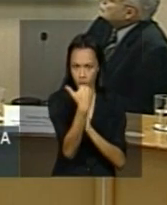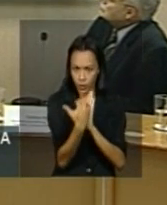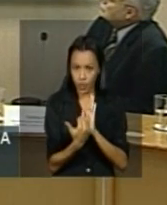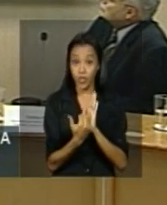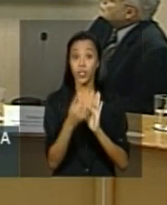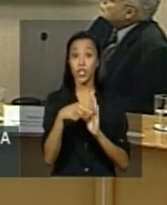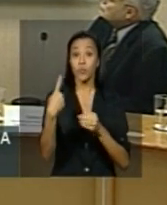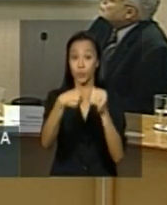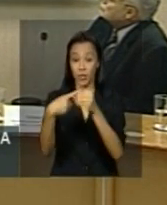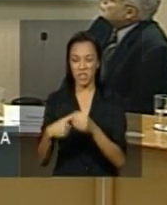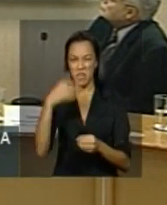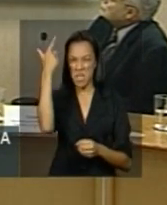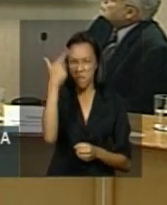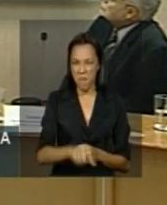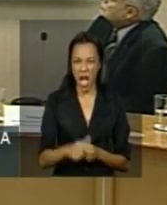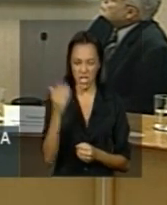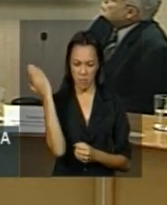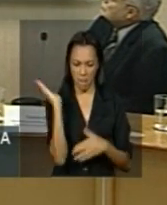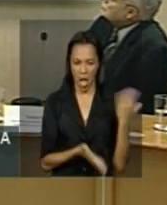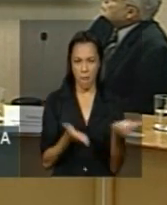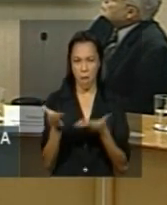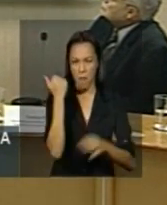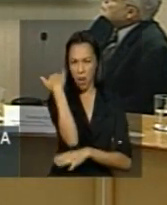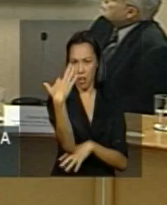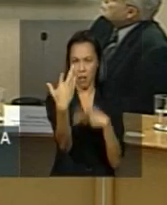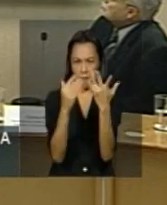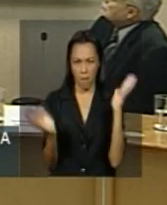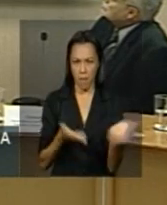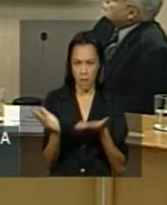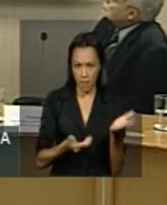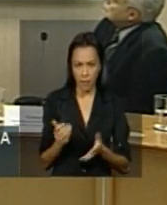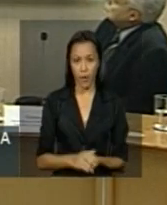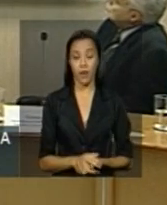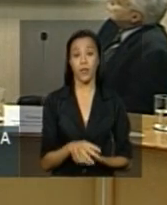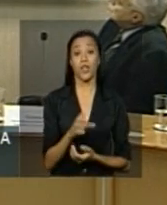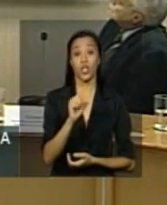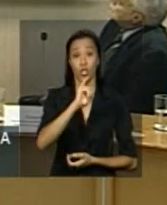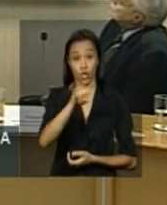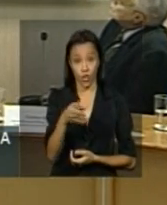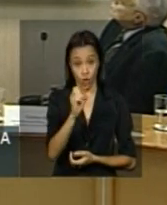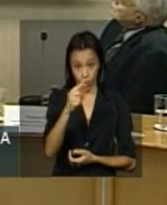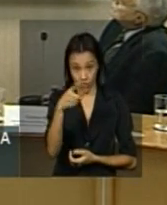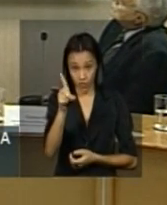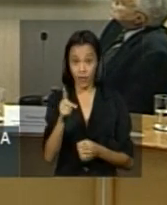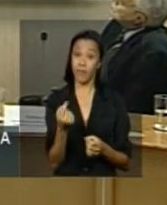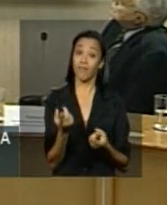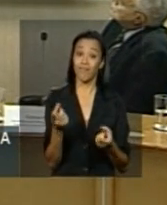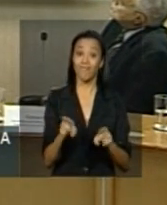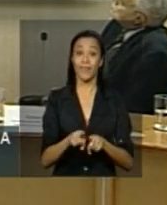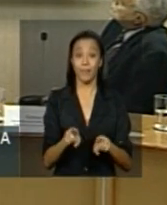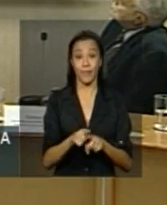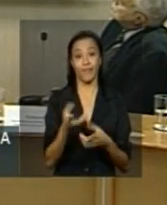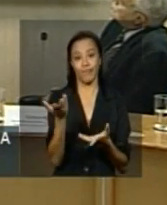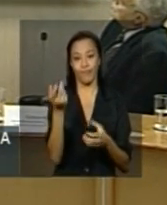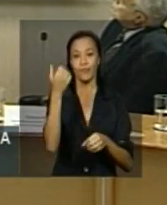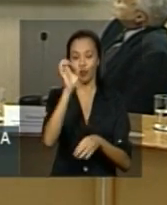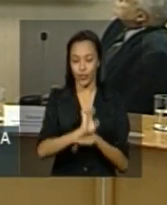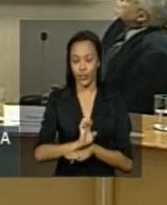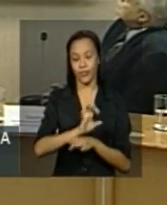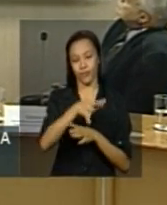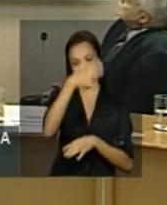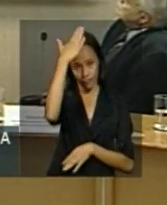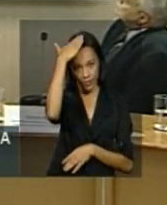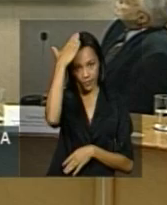de municípios que mais desmatam Amazônias municípios de Anapu e Senador José Porfírio também no Pará Tá ok